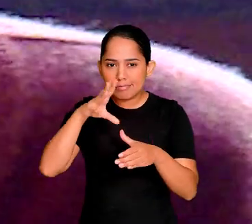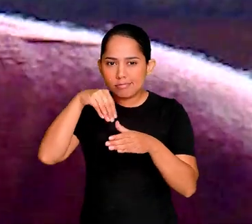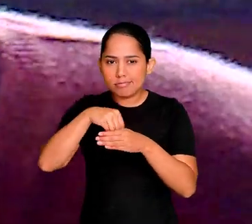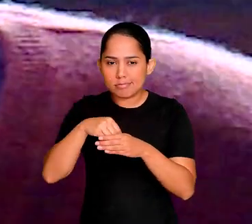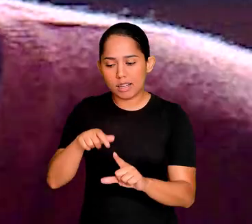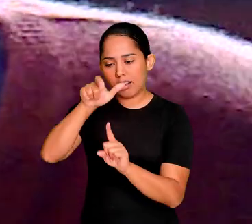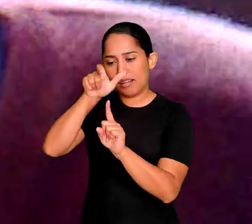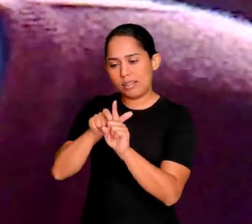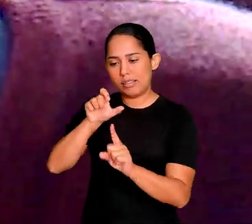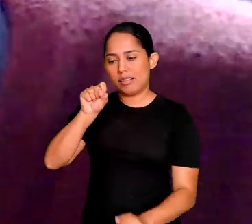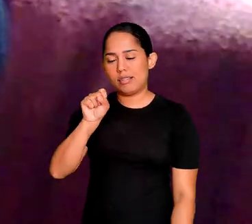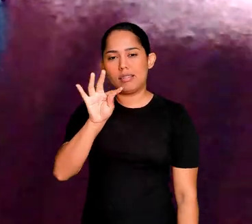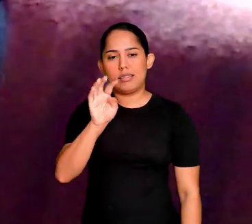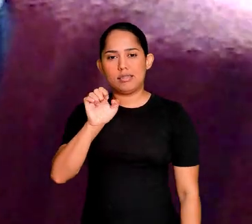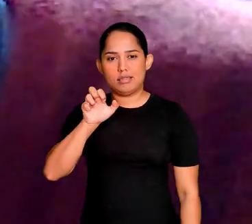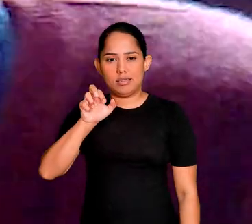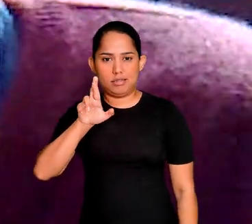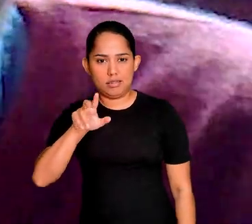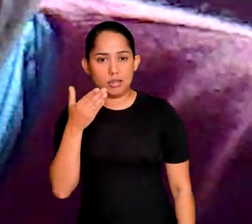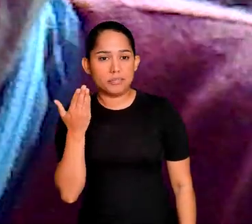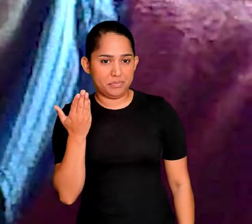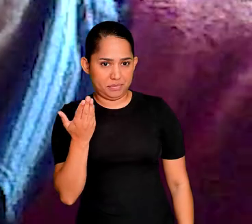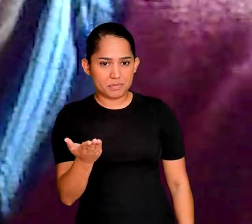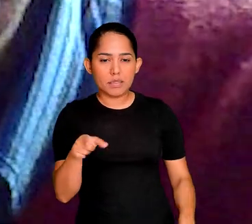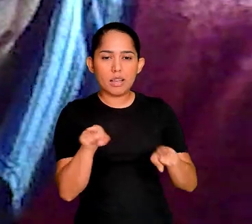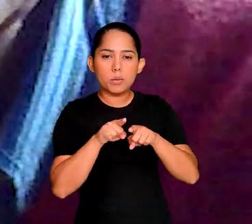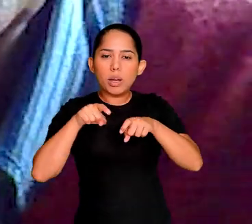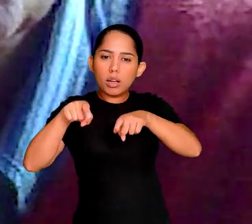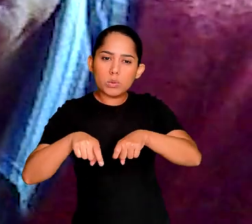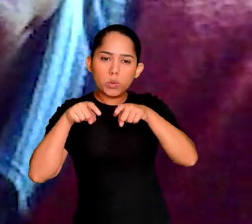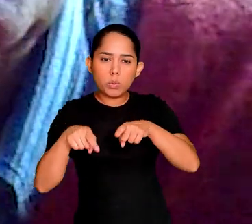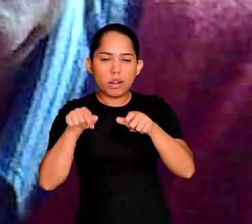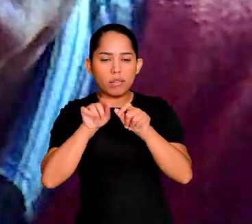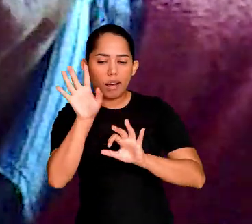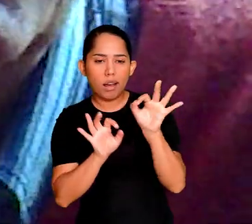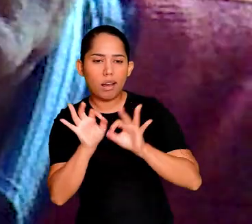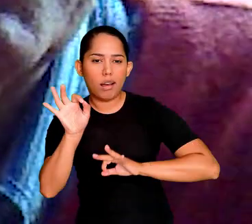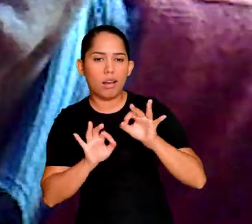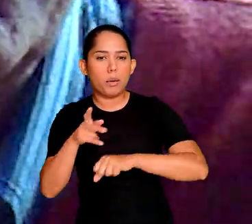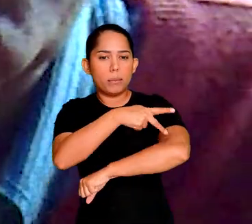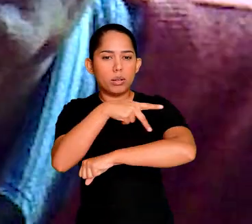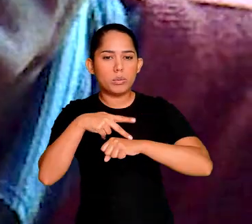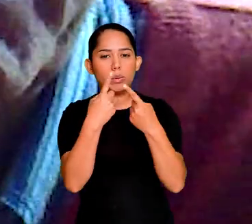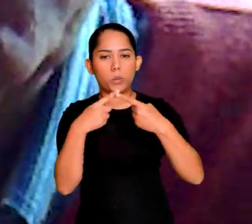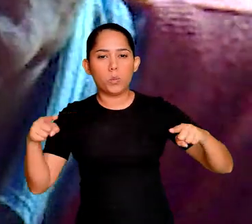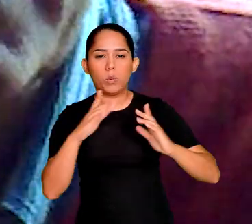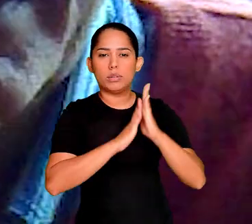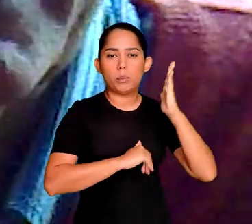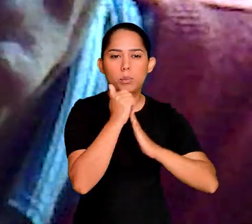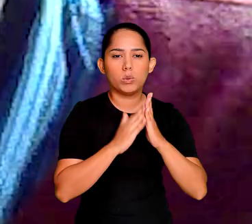tem que Steiner, Rudolf Steiner, também na agricultura, como ele fez na pedagogia, na música,